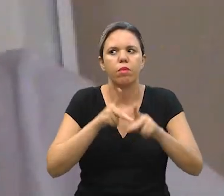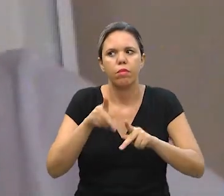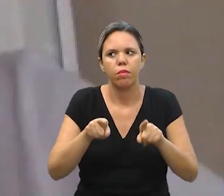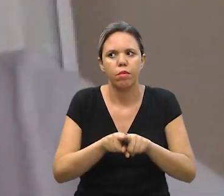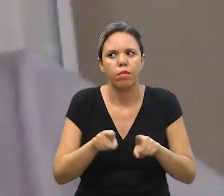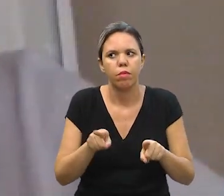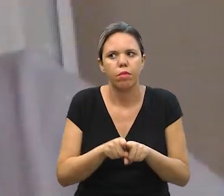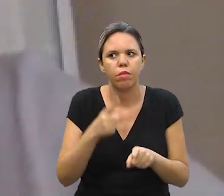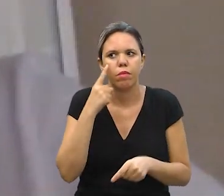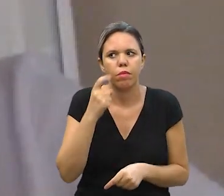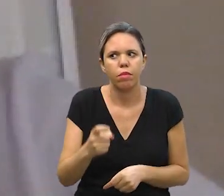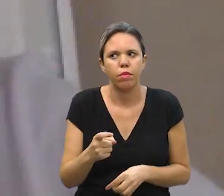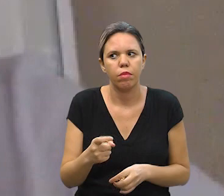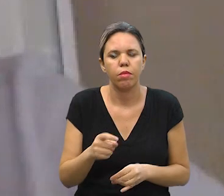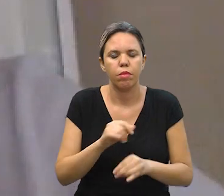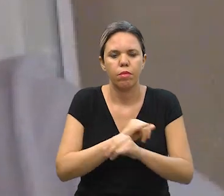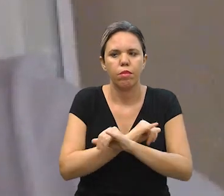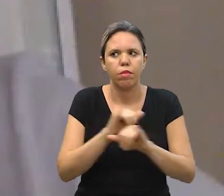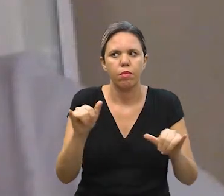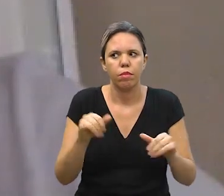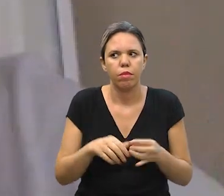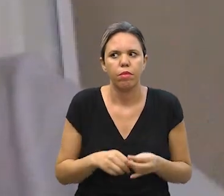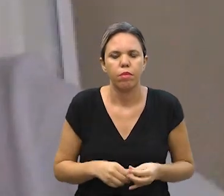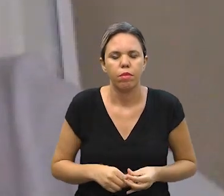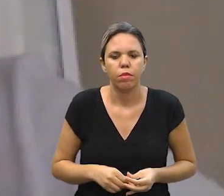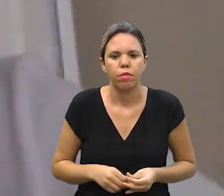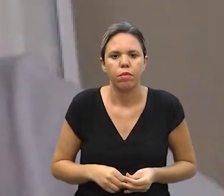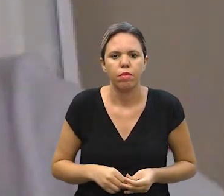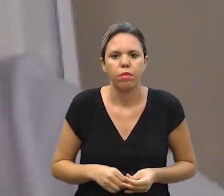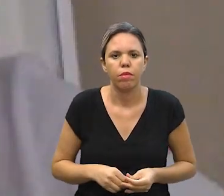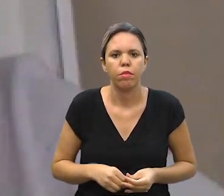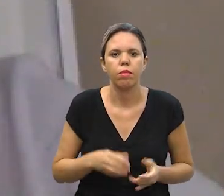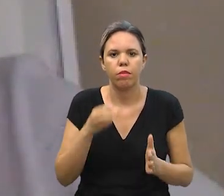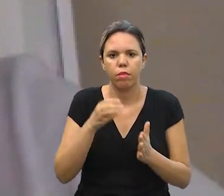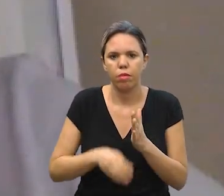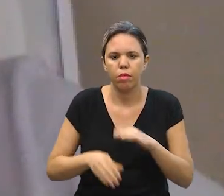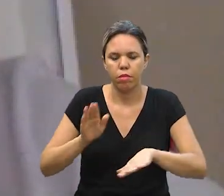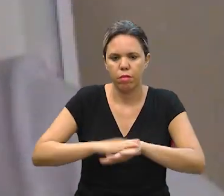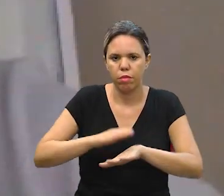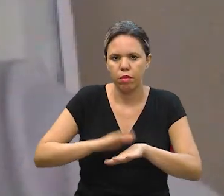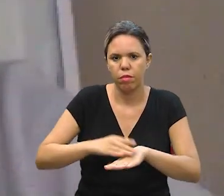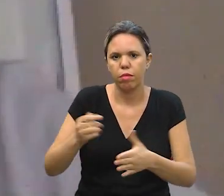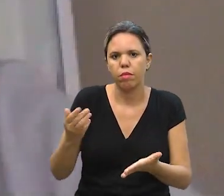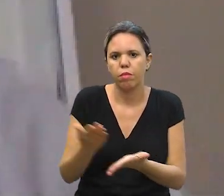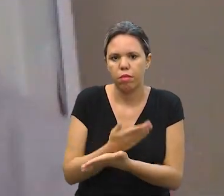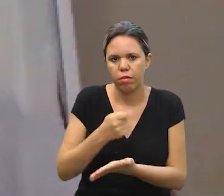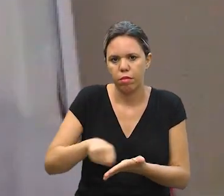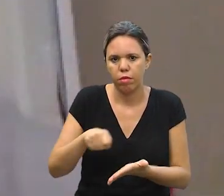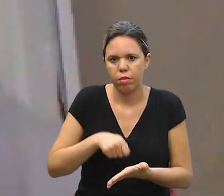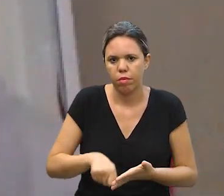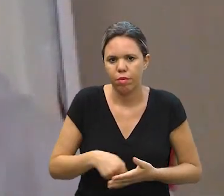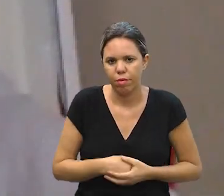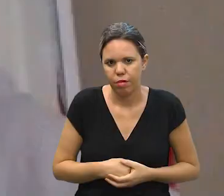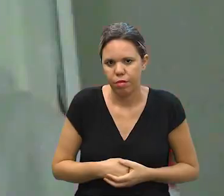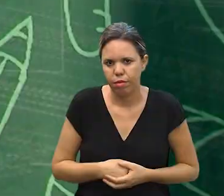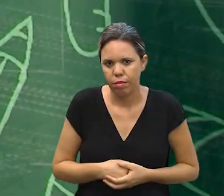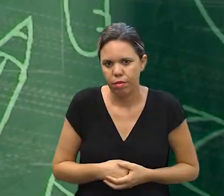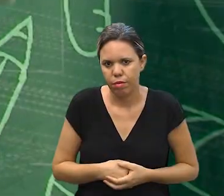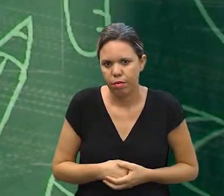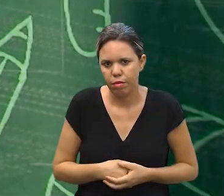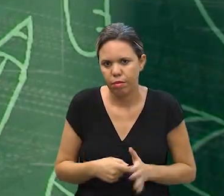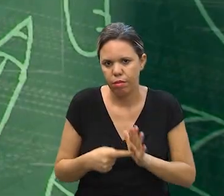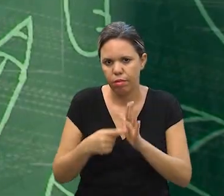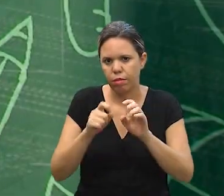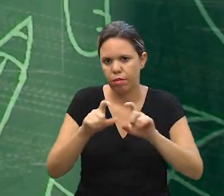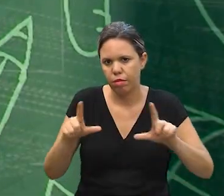né, interessadas na divulgação dos seus capítulos, que são os autores do livro, né? É isso aí.